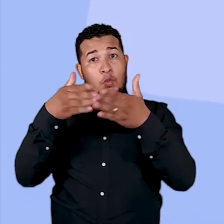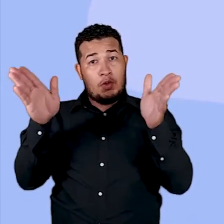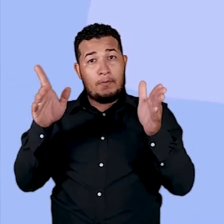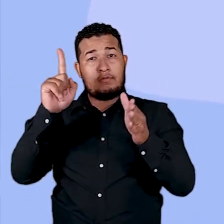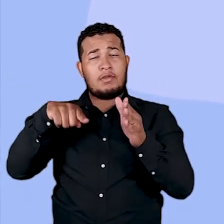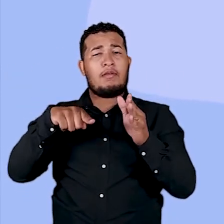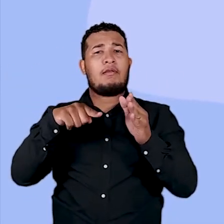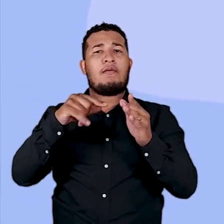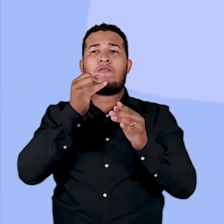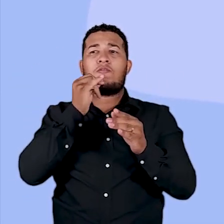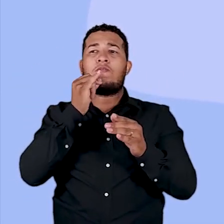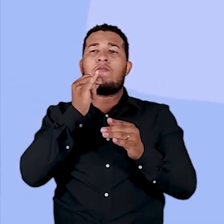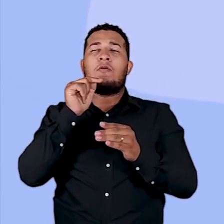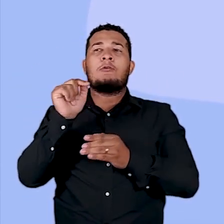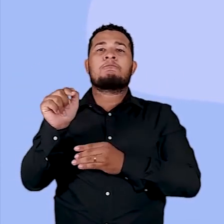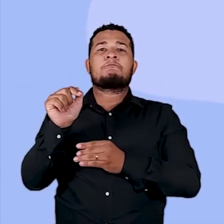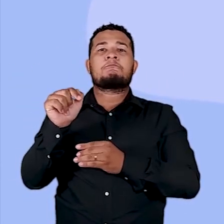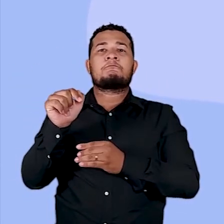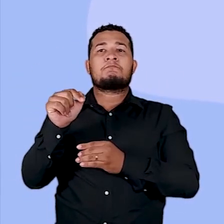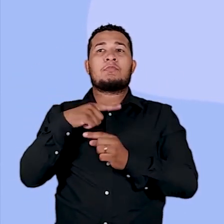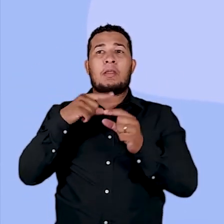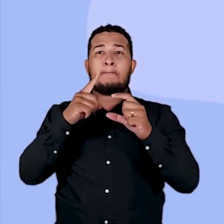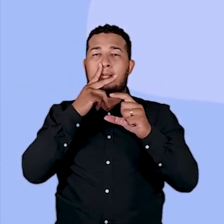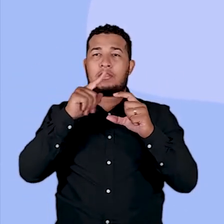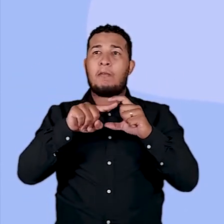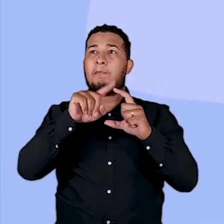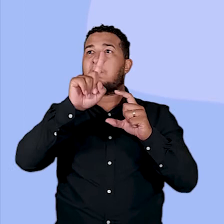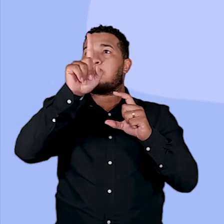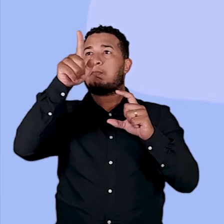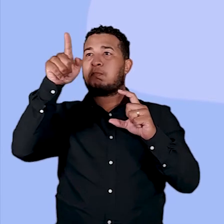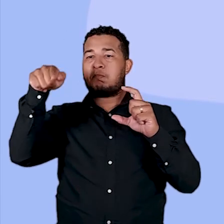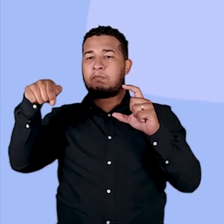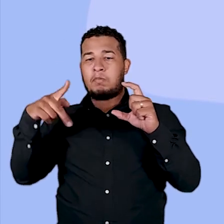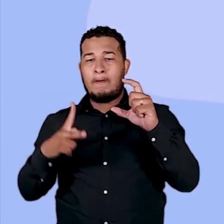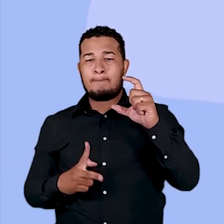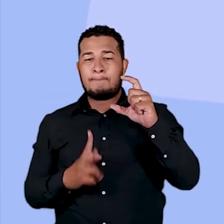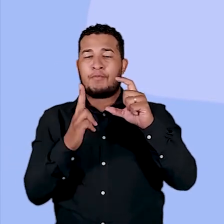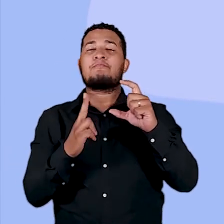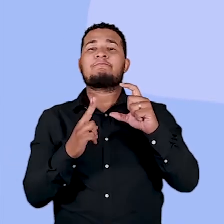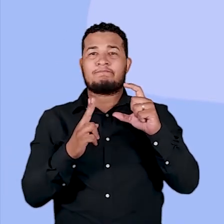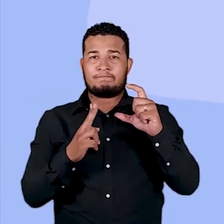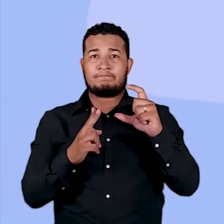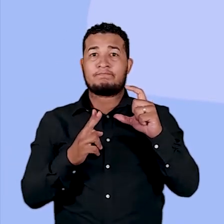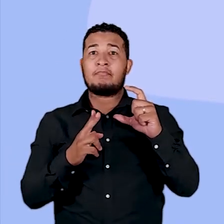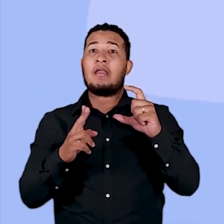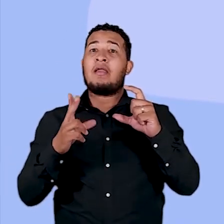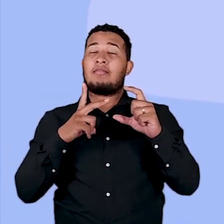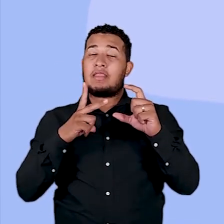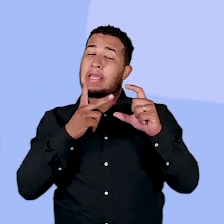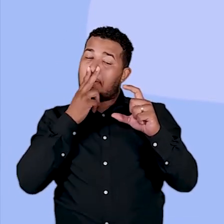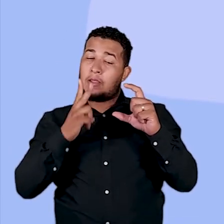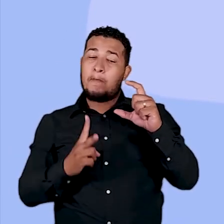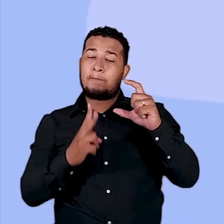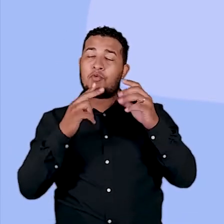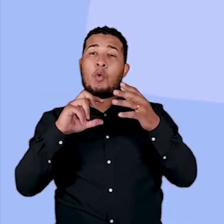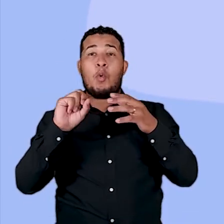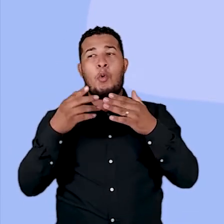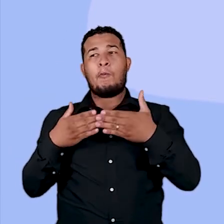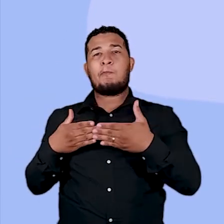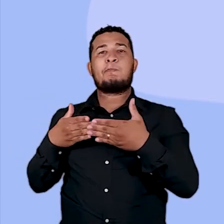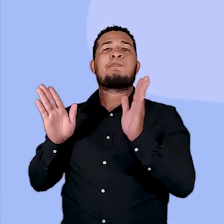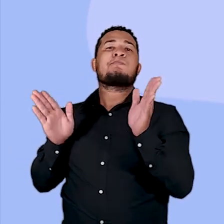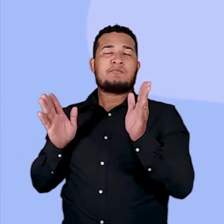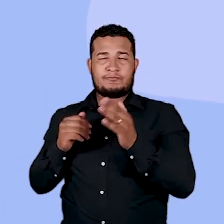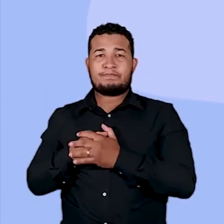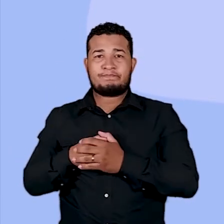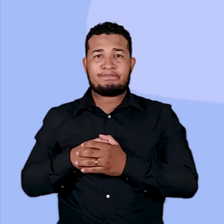circuito aberto é no qual o círculo não é completo, ele é interrompido. Existe uma lacuna ou abertura